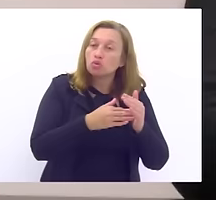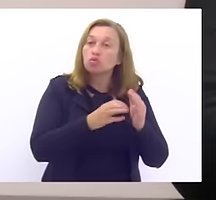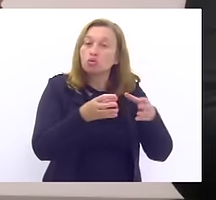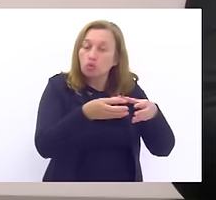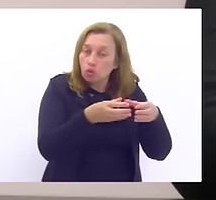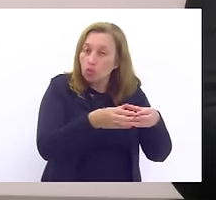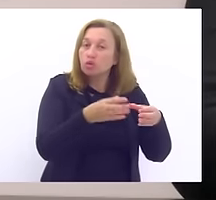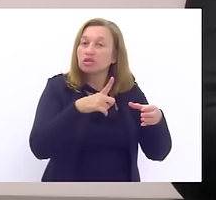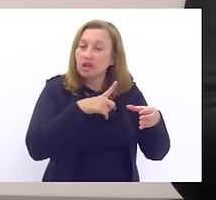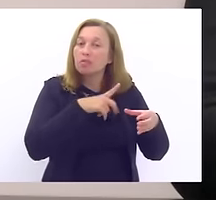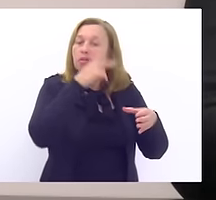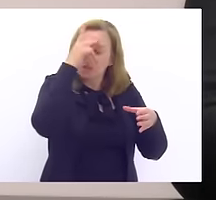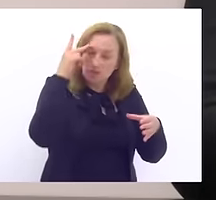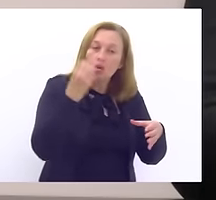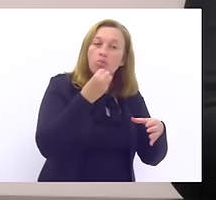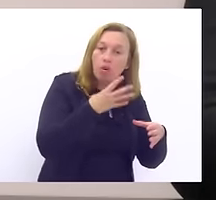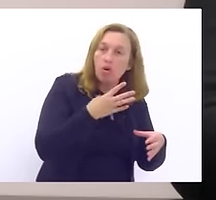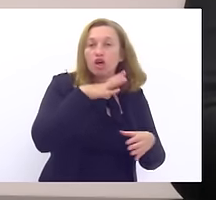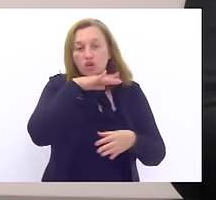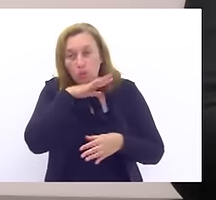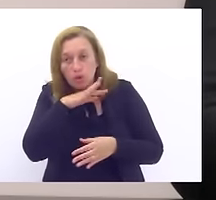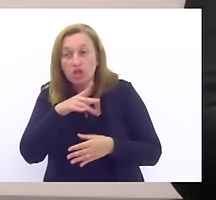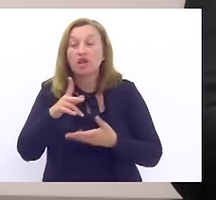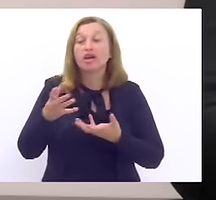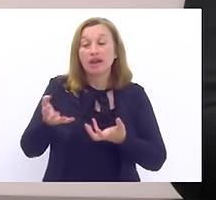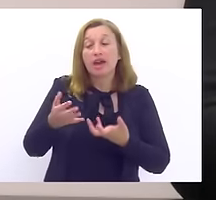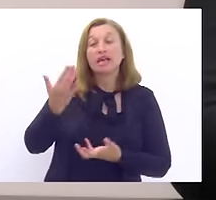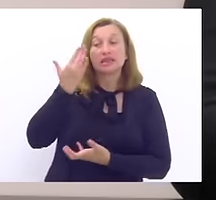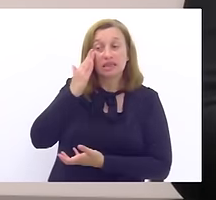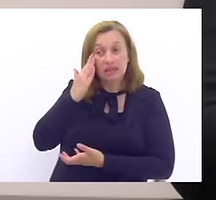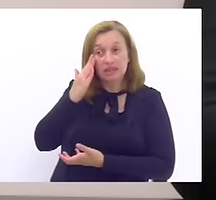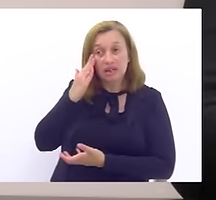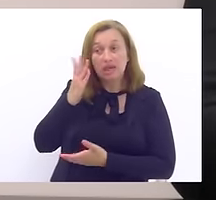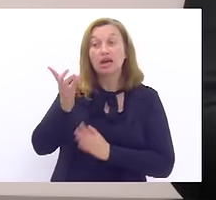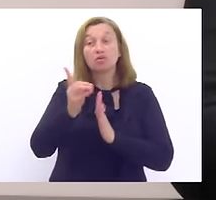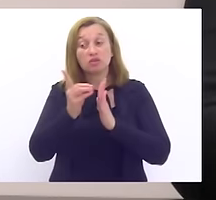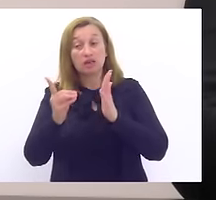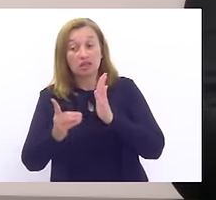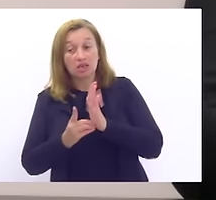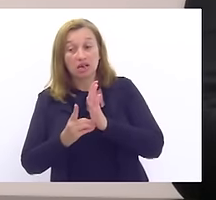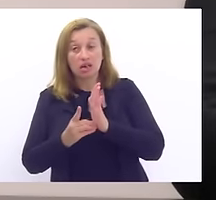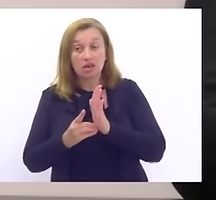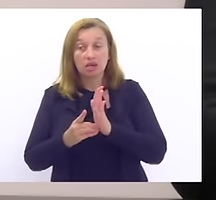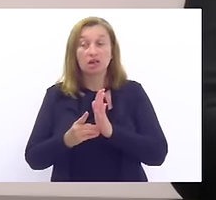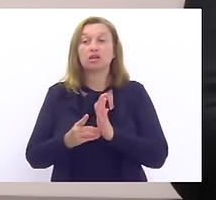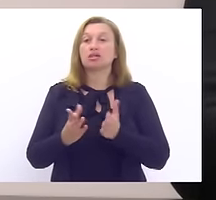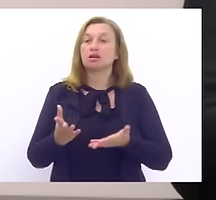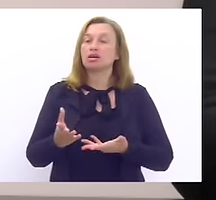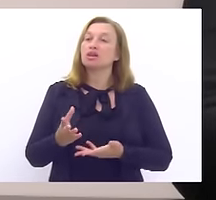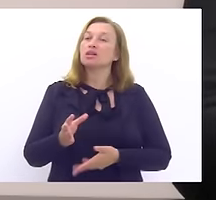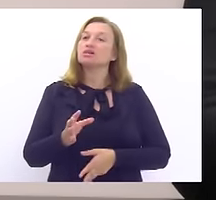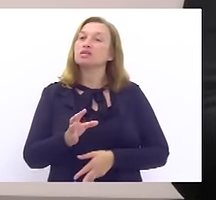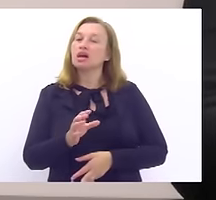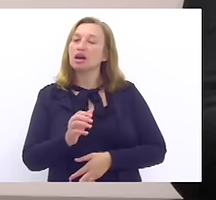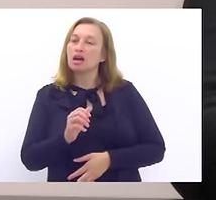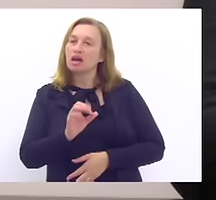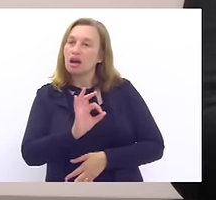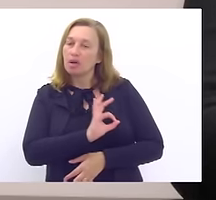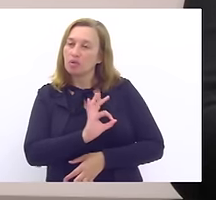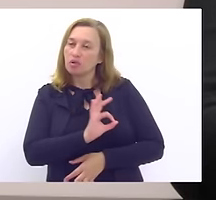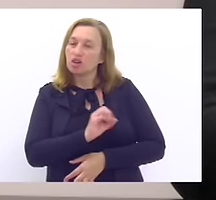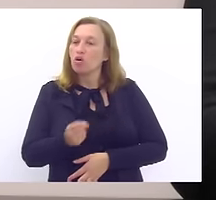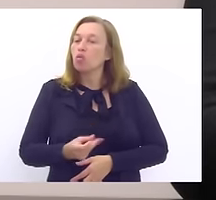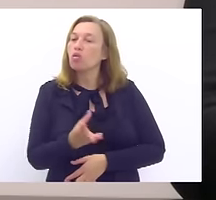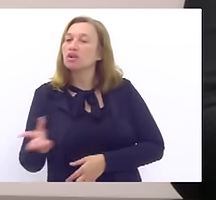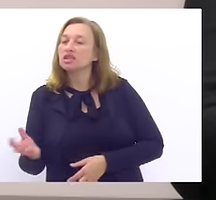todo segmento quero entender a relação dos agentes para com a PL Na quantidade de carros